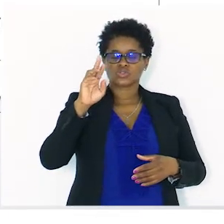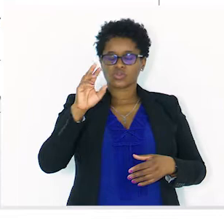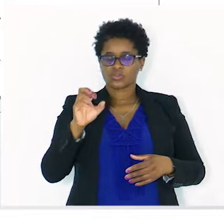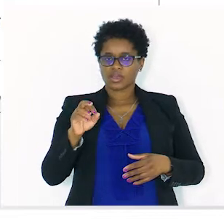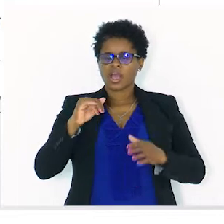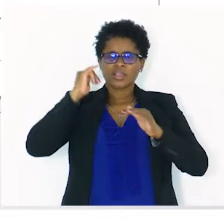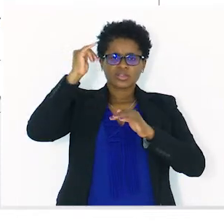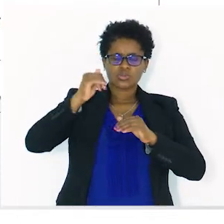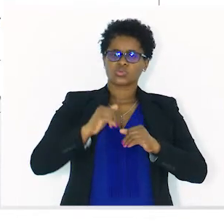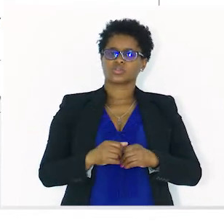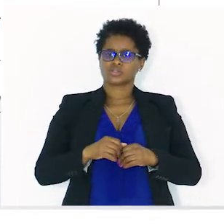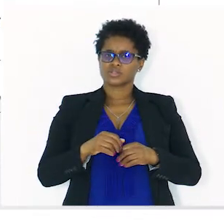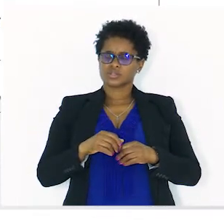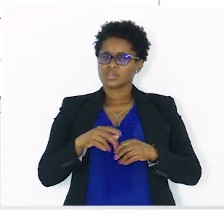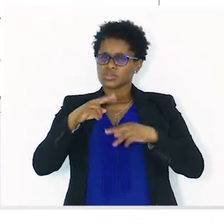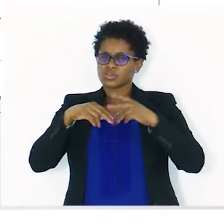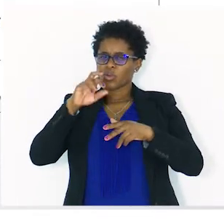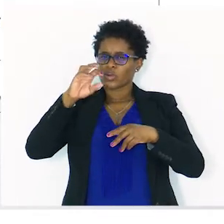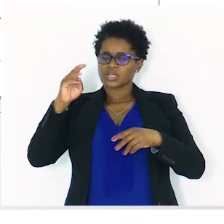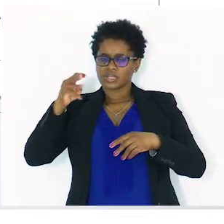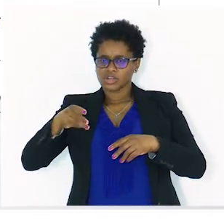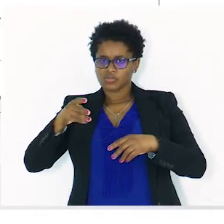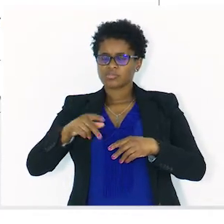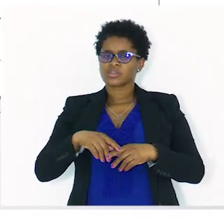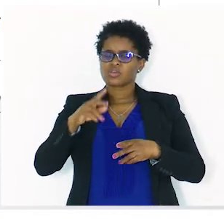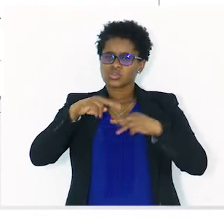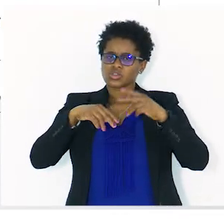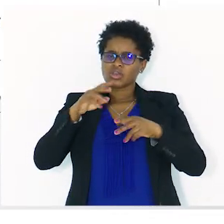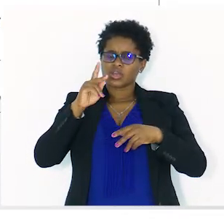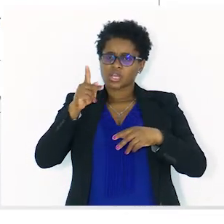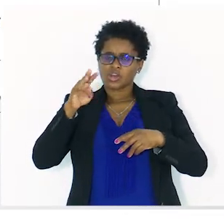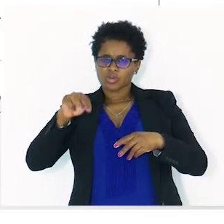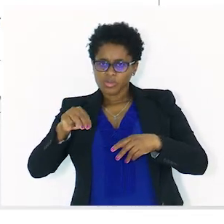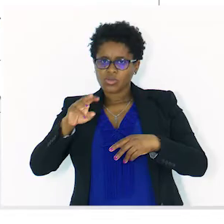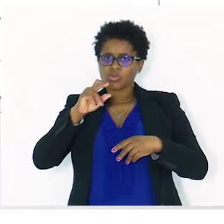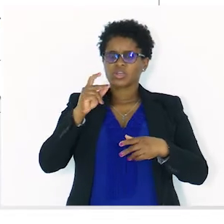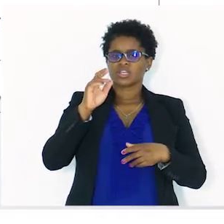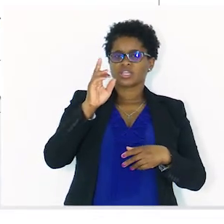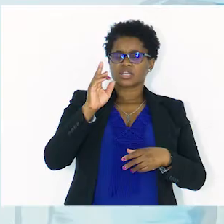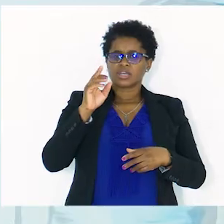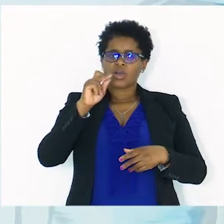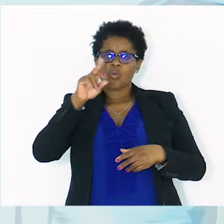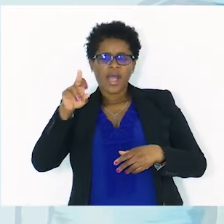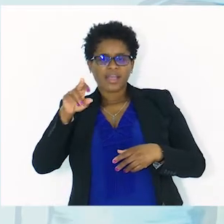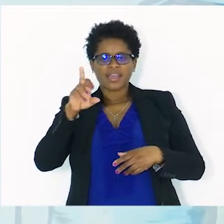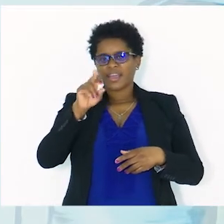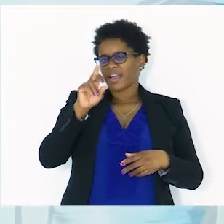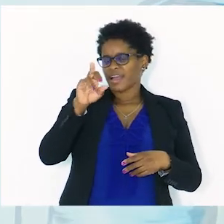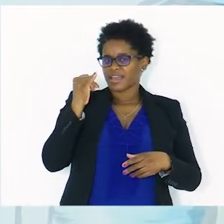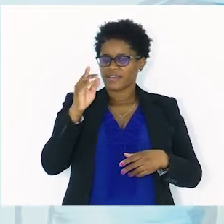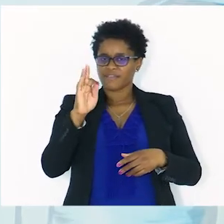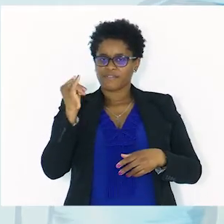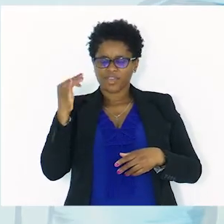constituído por hidrogênio e hélio e o ar é rarefeito. Normalmente a exosfera ela se difunde